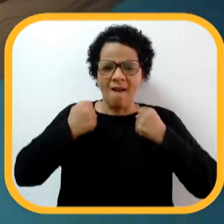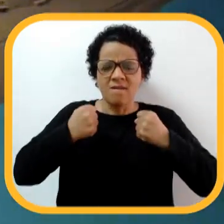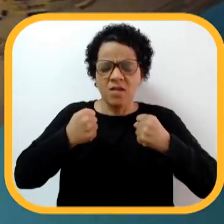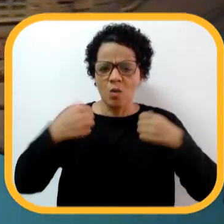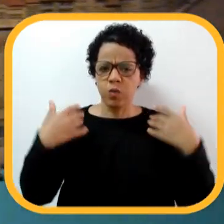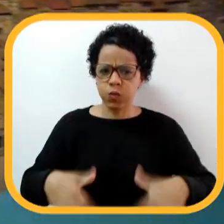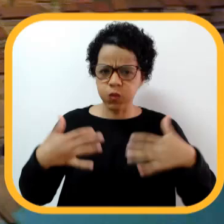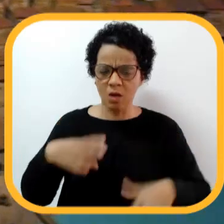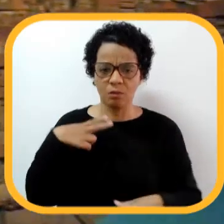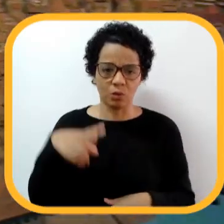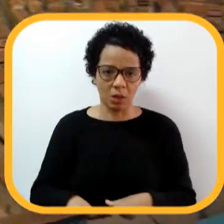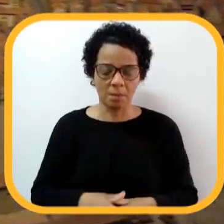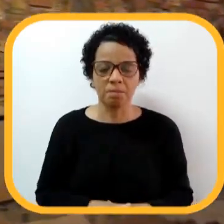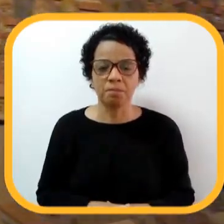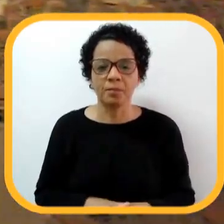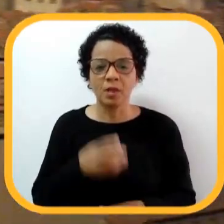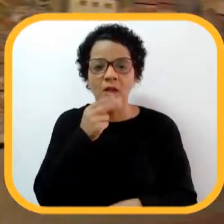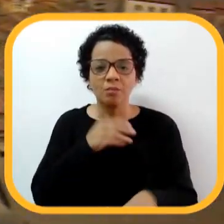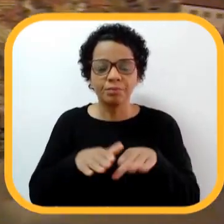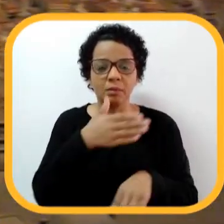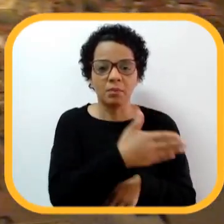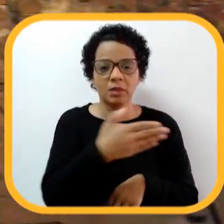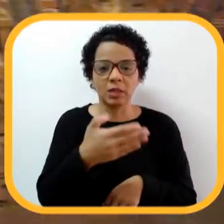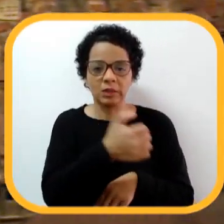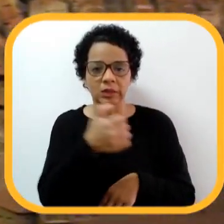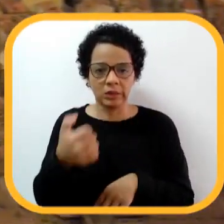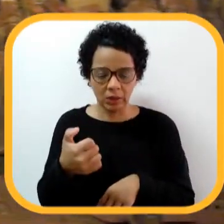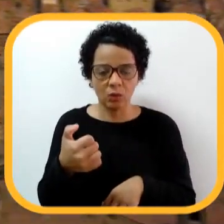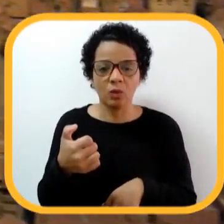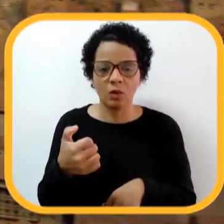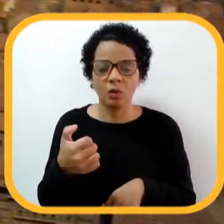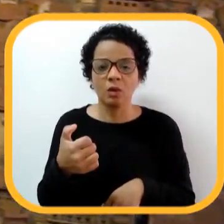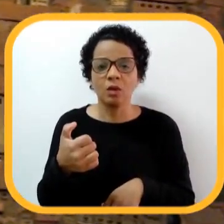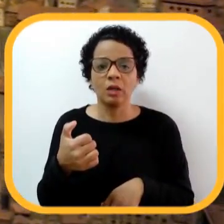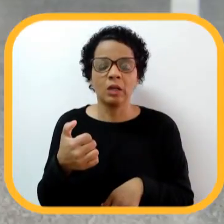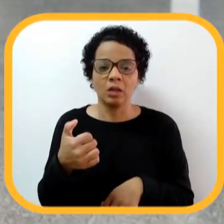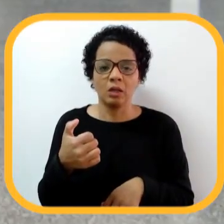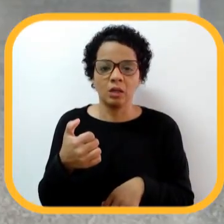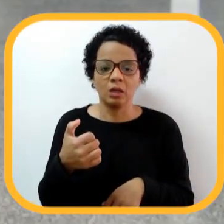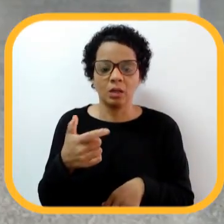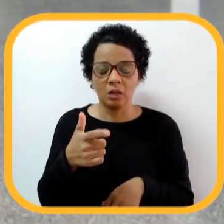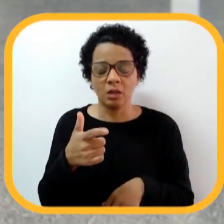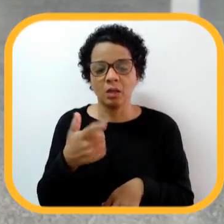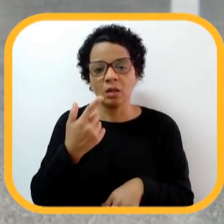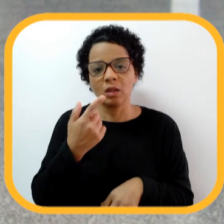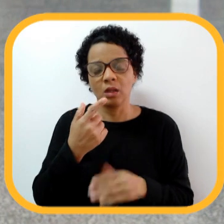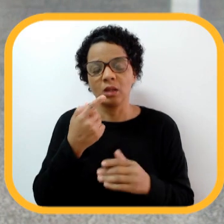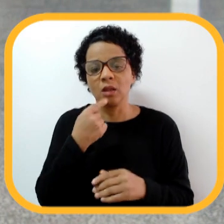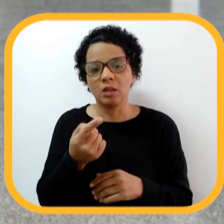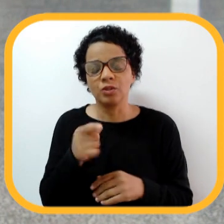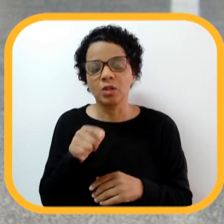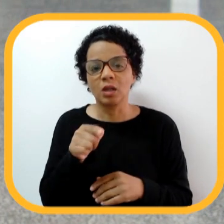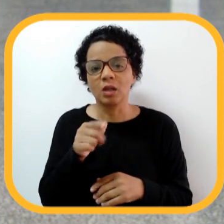data o sismo mais forte alguma vez registado em Portugal. O sismo de 1755 ainda teve mais um efeito, e por isso a gente diz